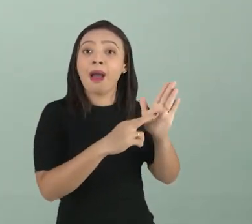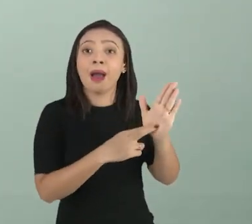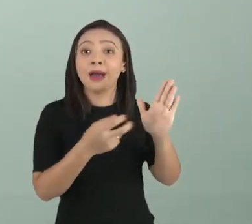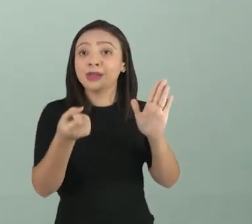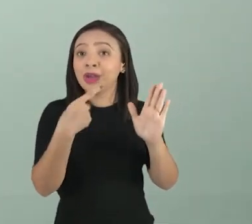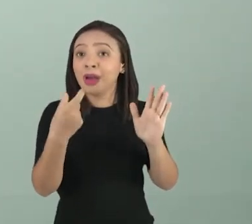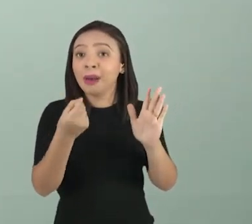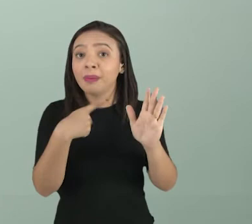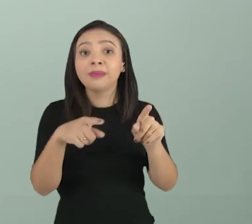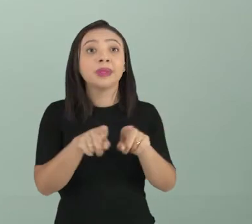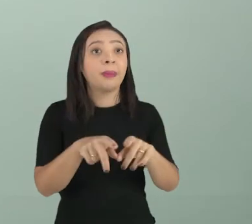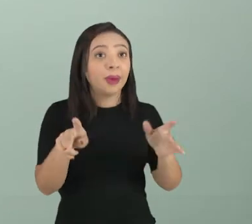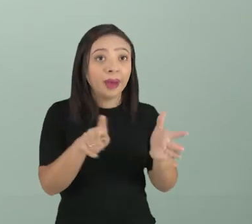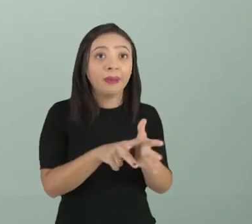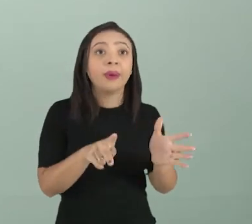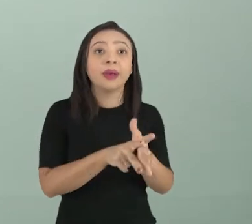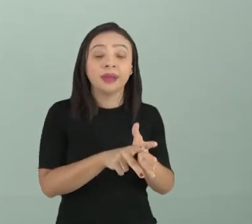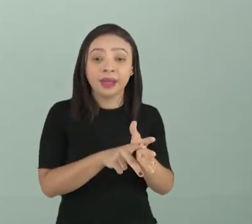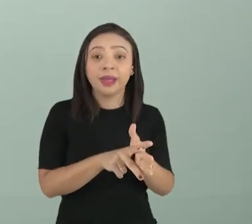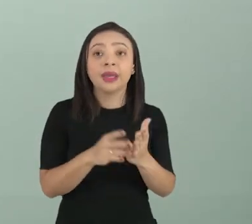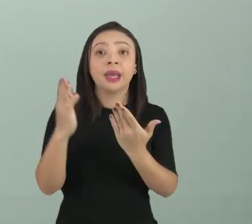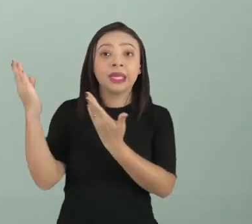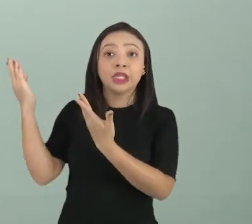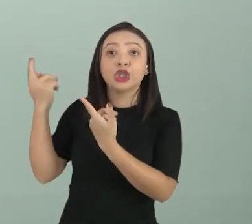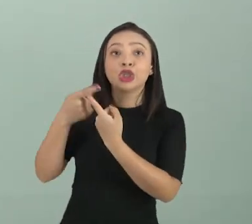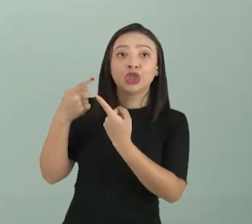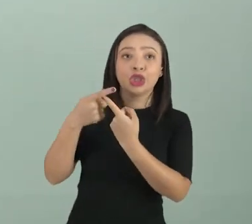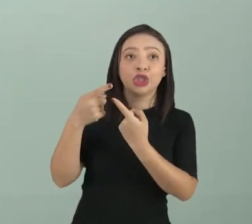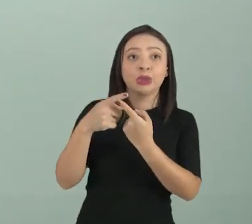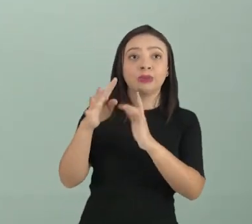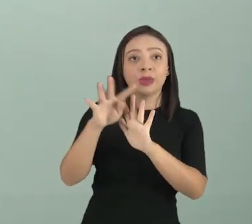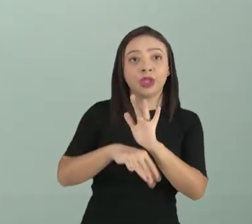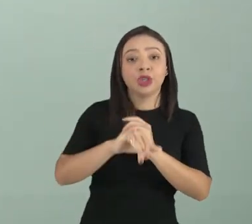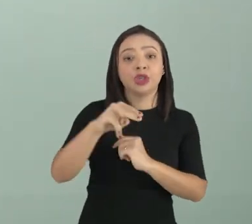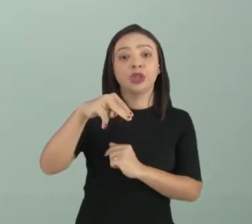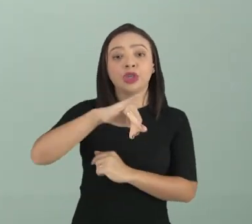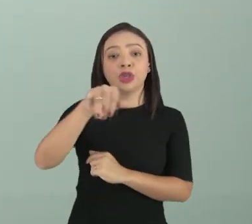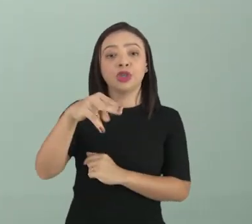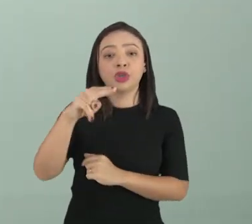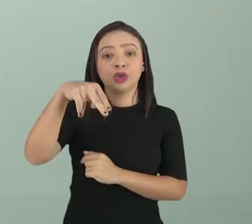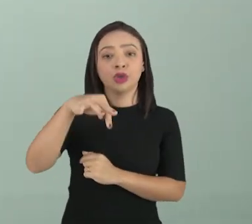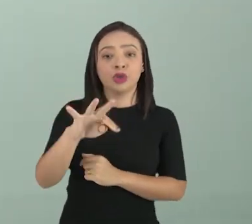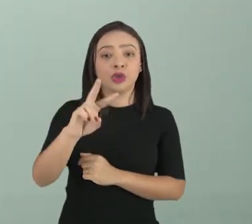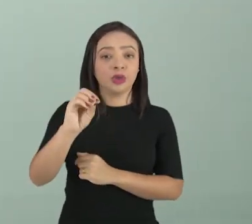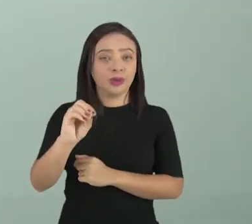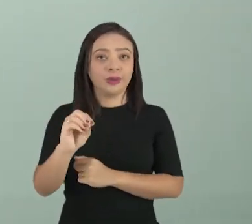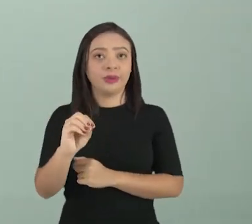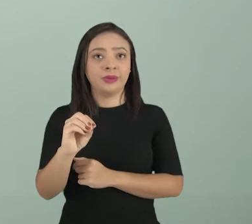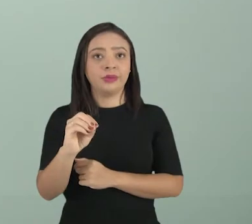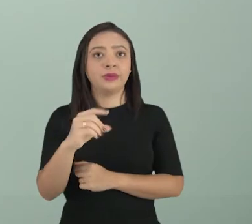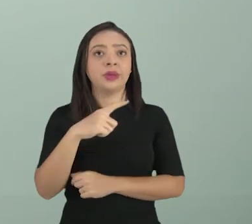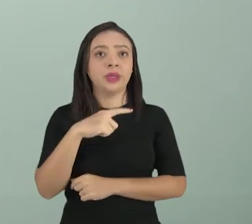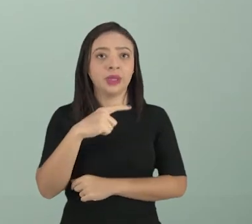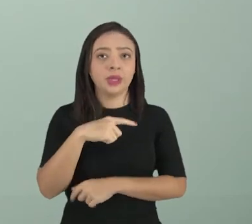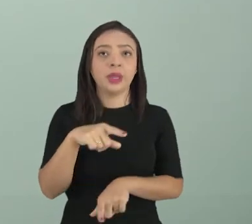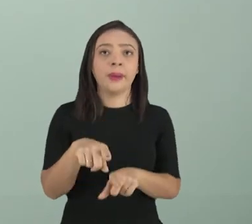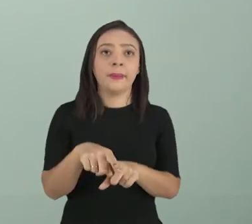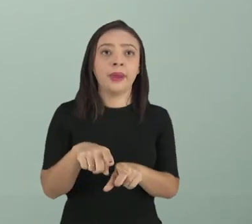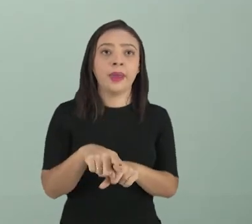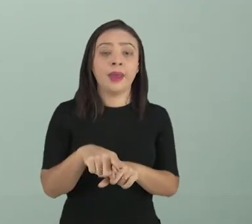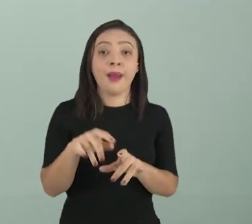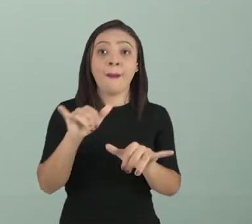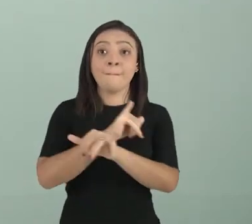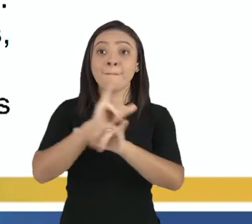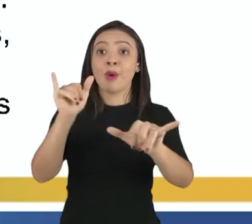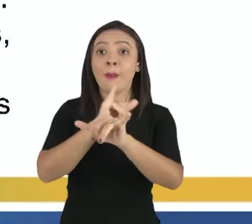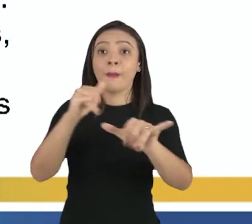remédio é os pais parte do gênero textual incentivo aqui no na tipologia incentivar nós vamos ter que também